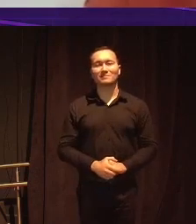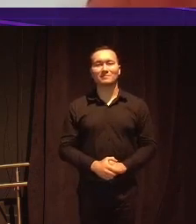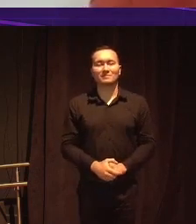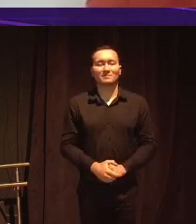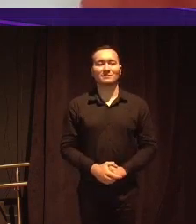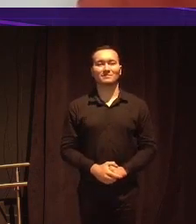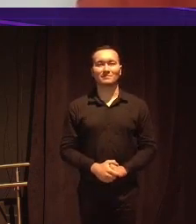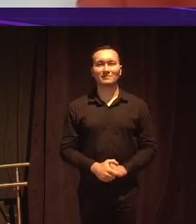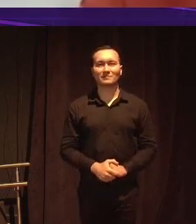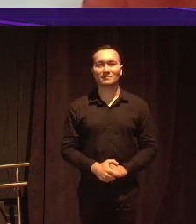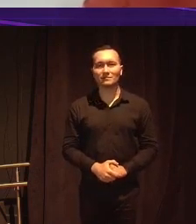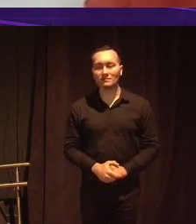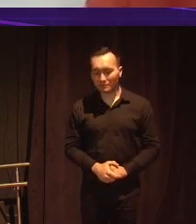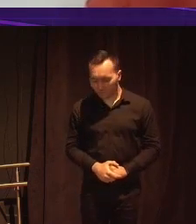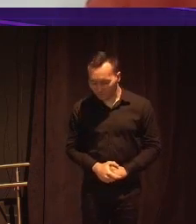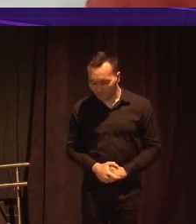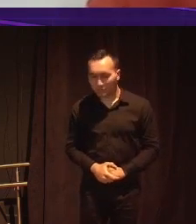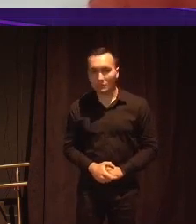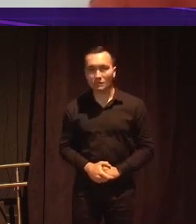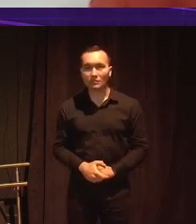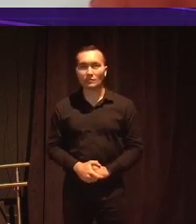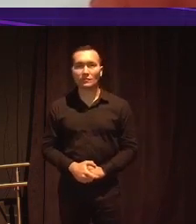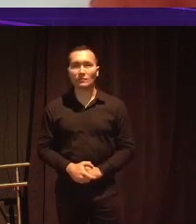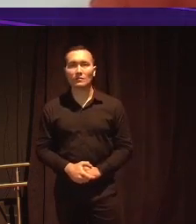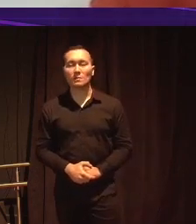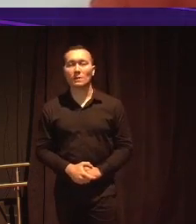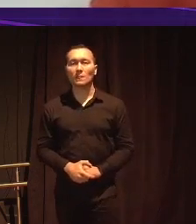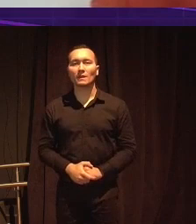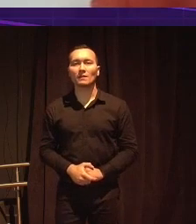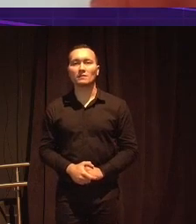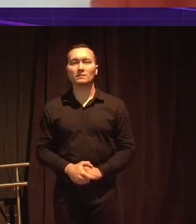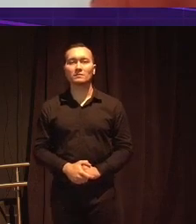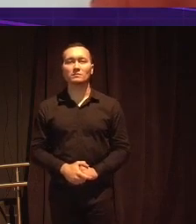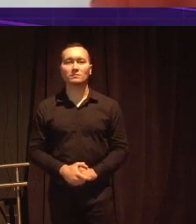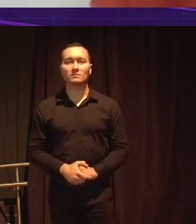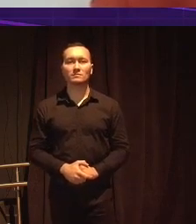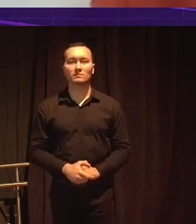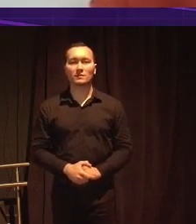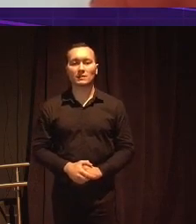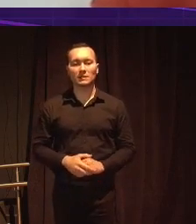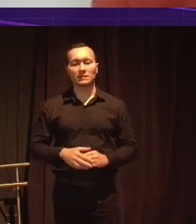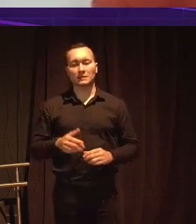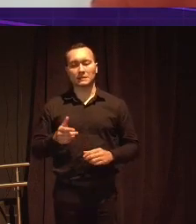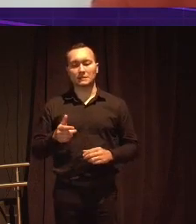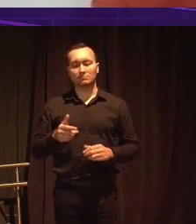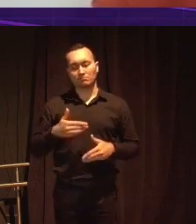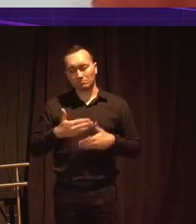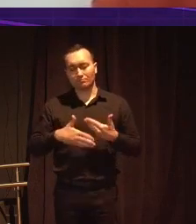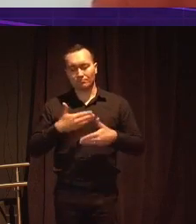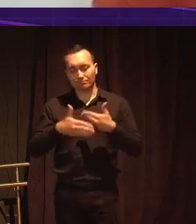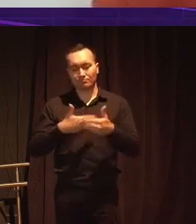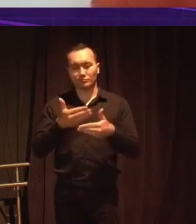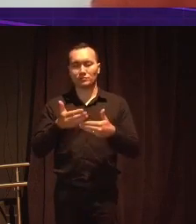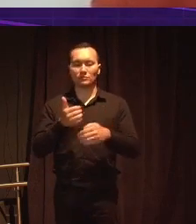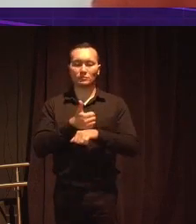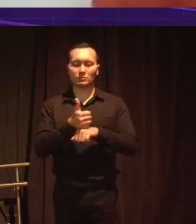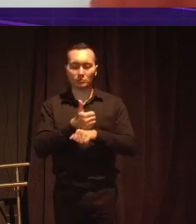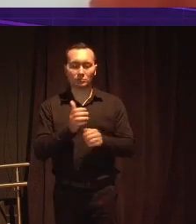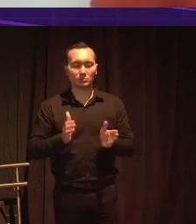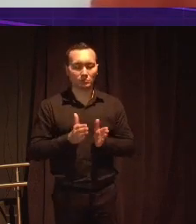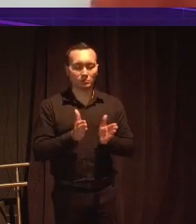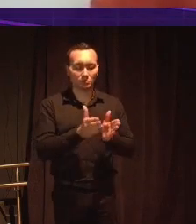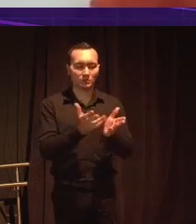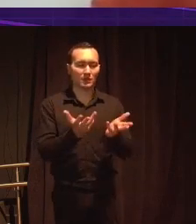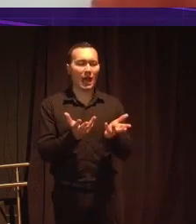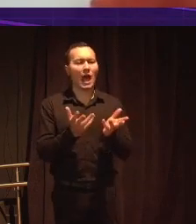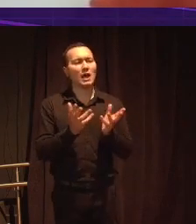Bom, e diante das mudanças, né? Então, acho que dentro da minha trajetória, nem sempre tudo foram flores,